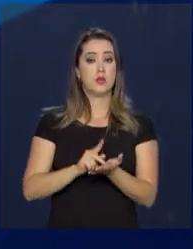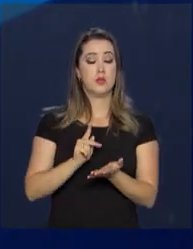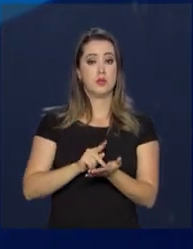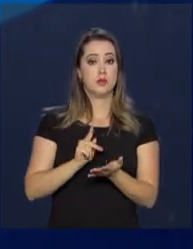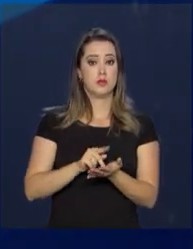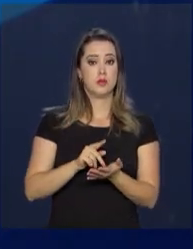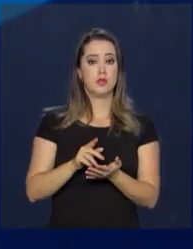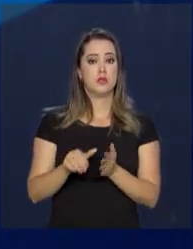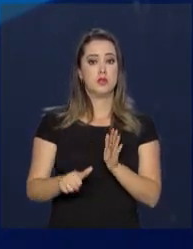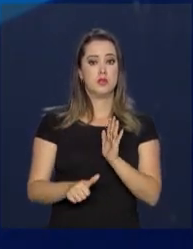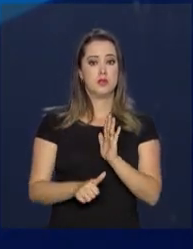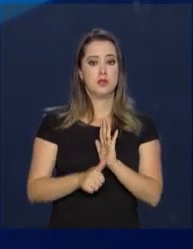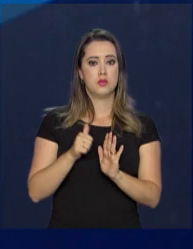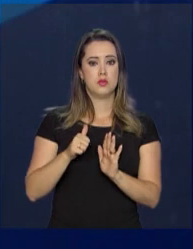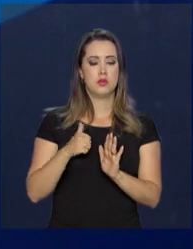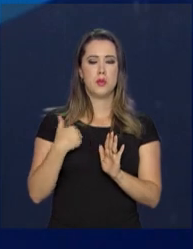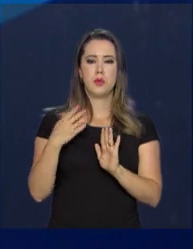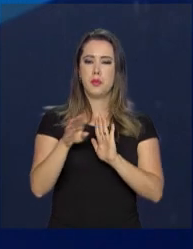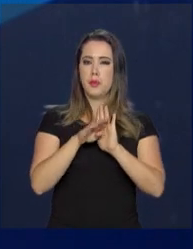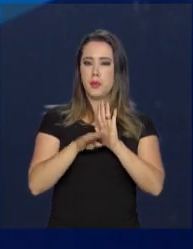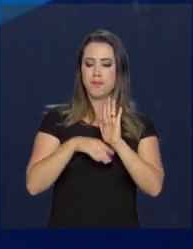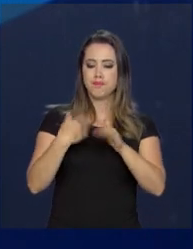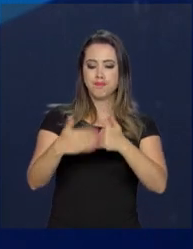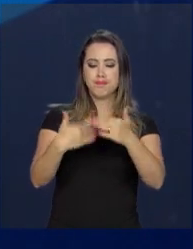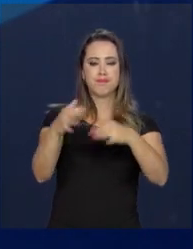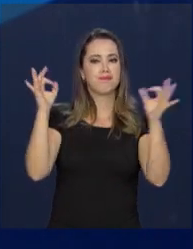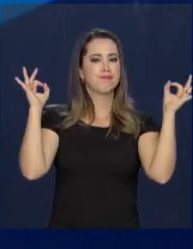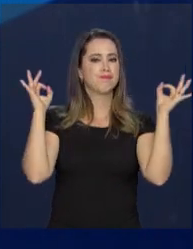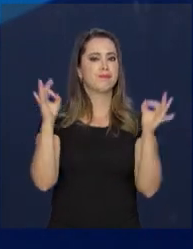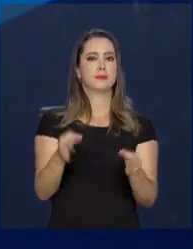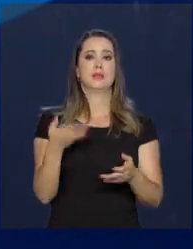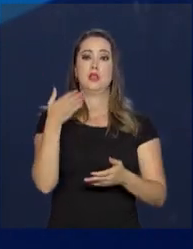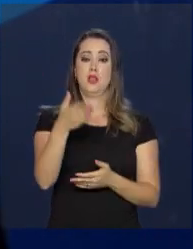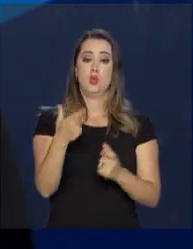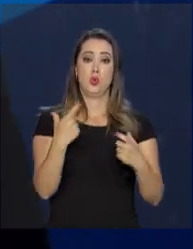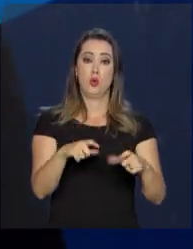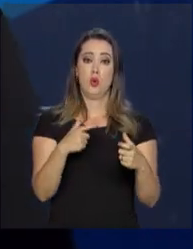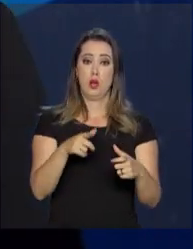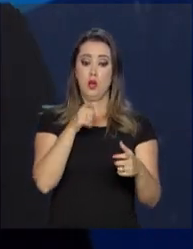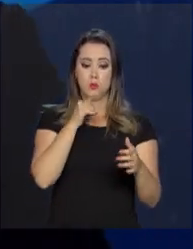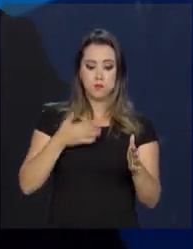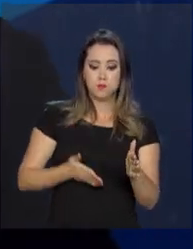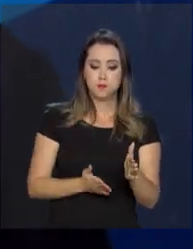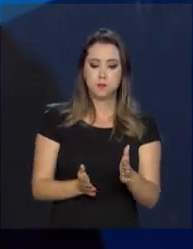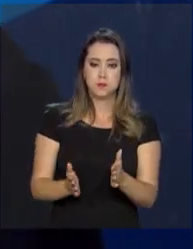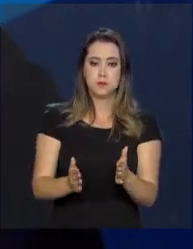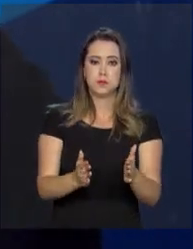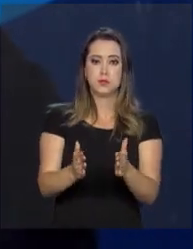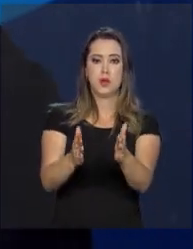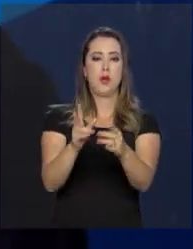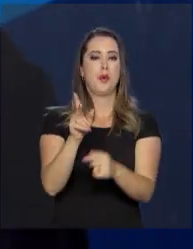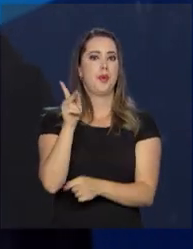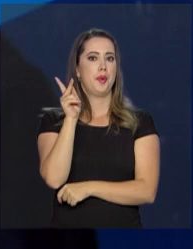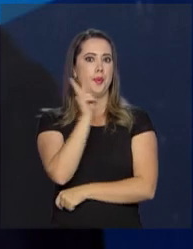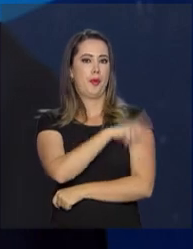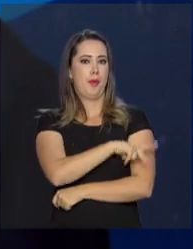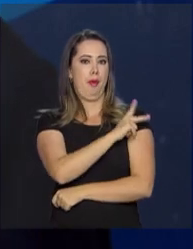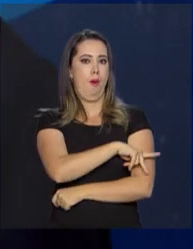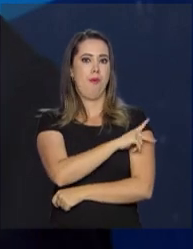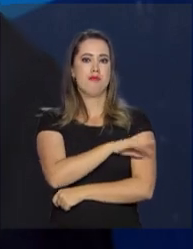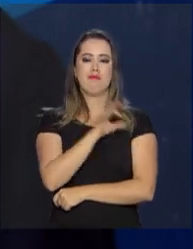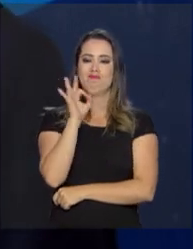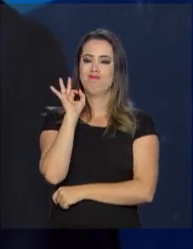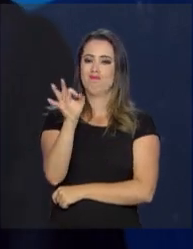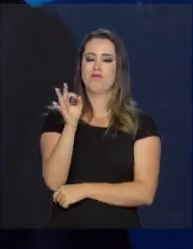produzir, primeiro, fazer um progresso extraordinário, no chamado Tabuleiro Litorâneo, né? Portanto, aqui para o Piauí e, naturalmente,